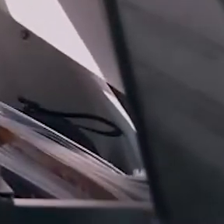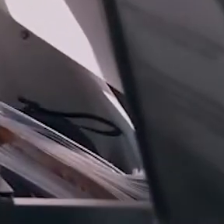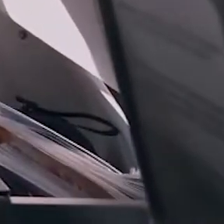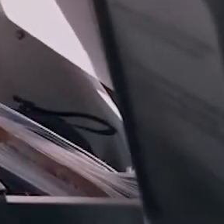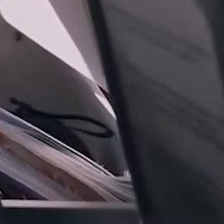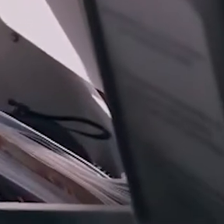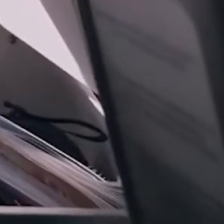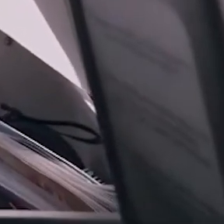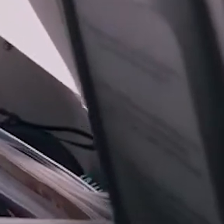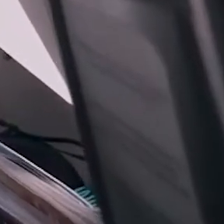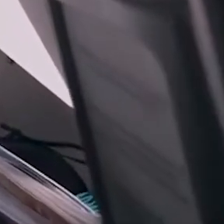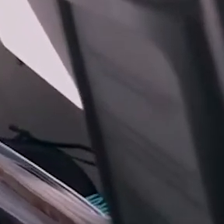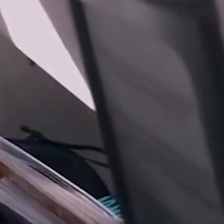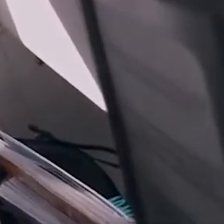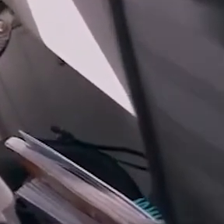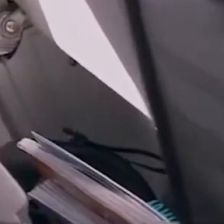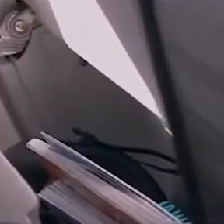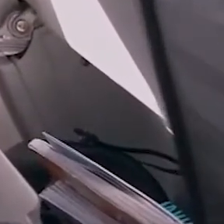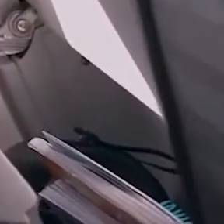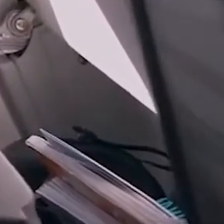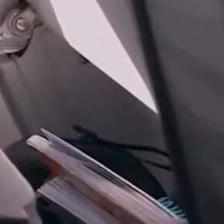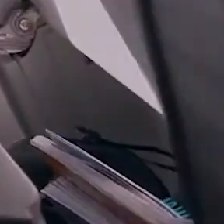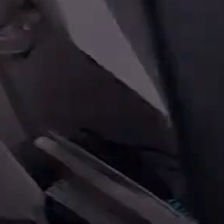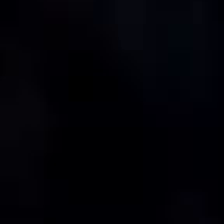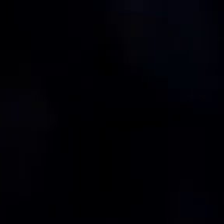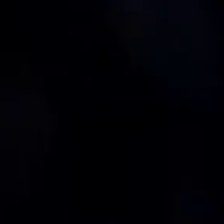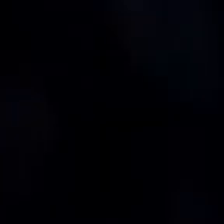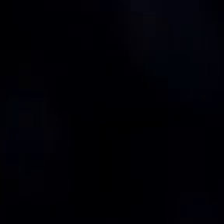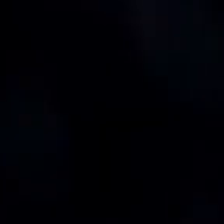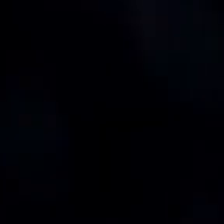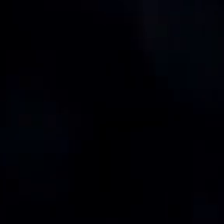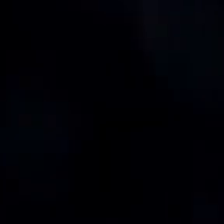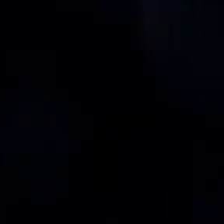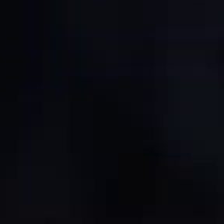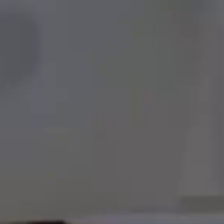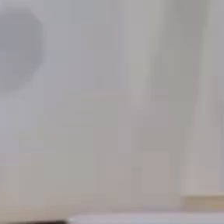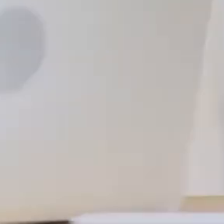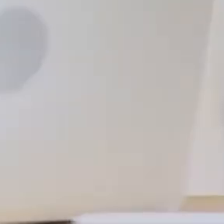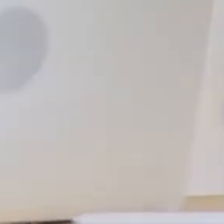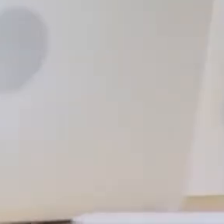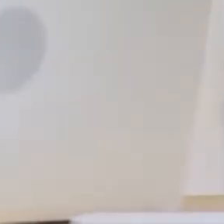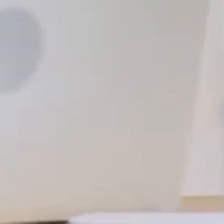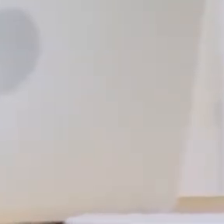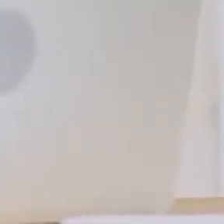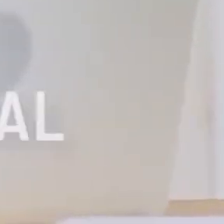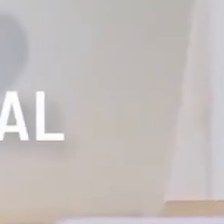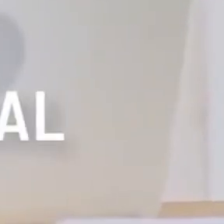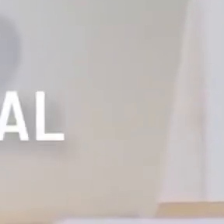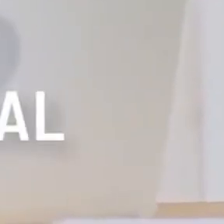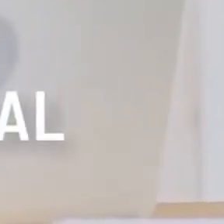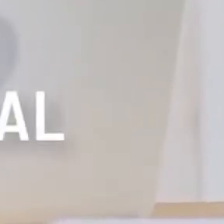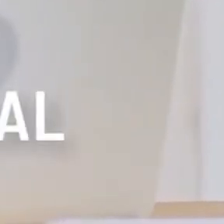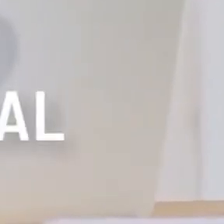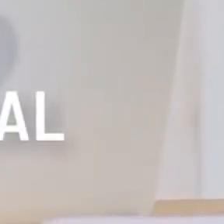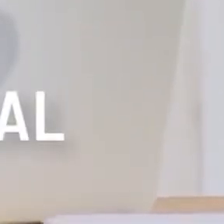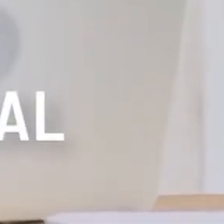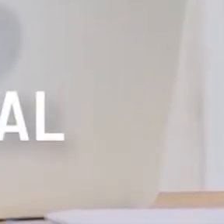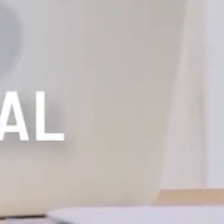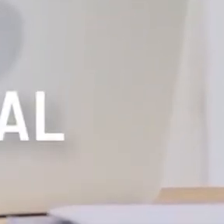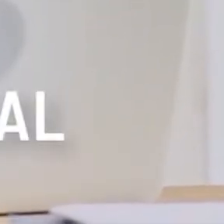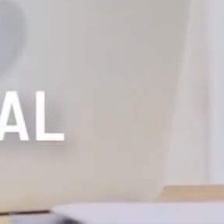aí e aí e